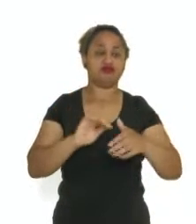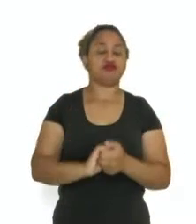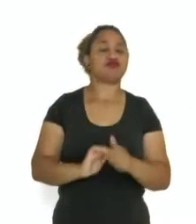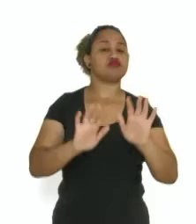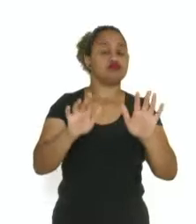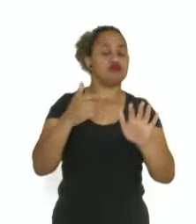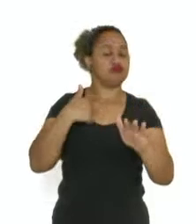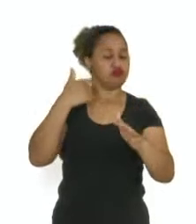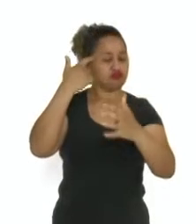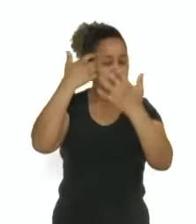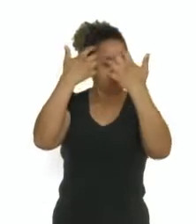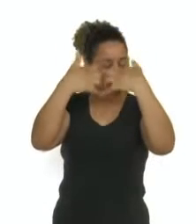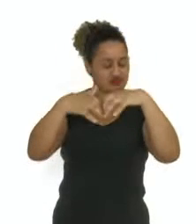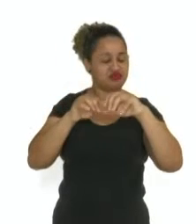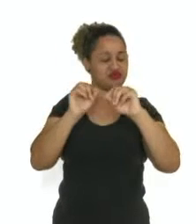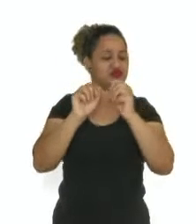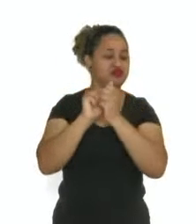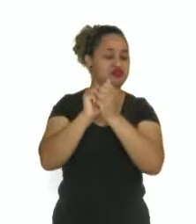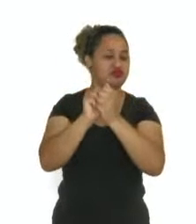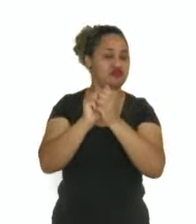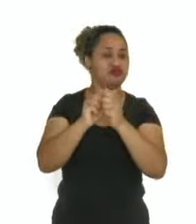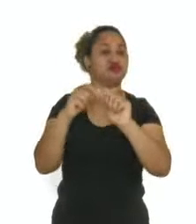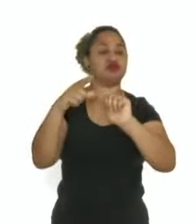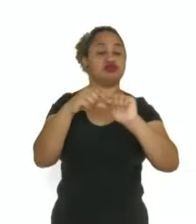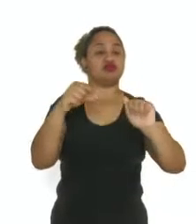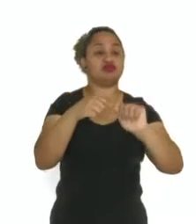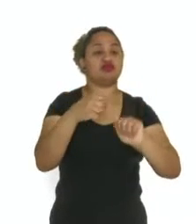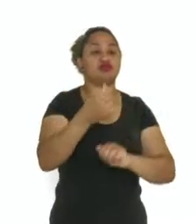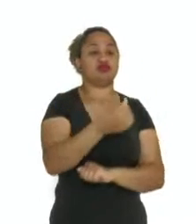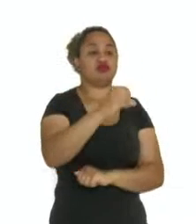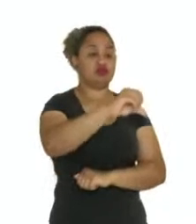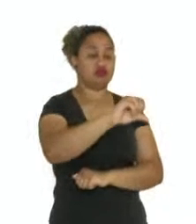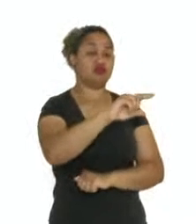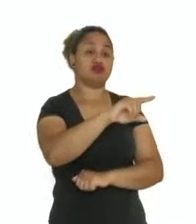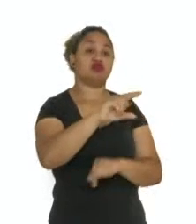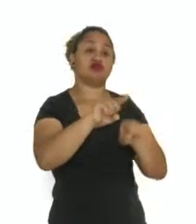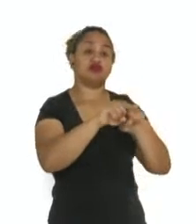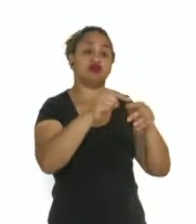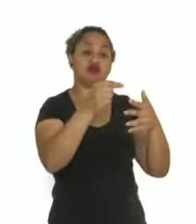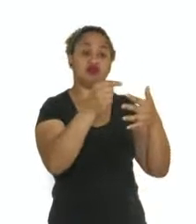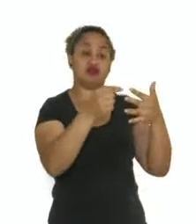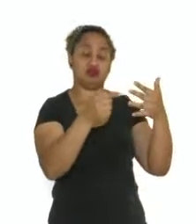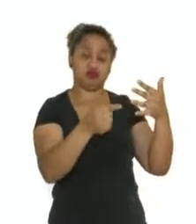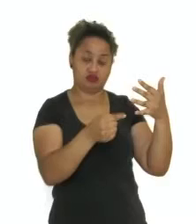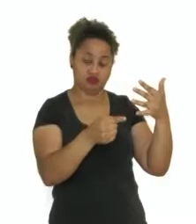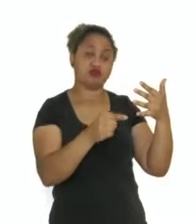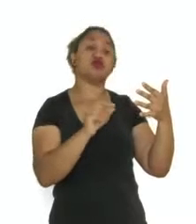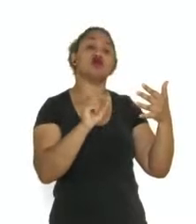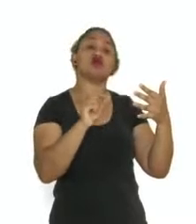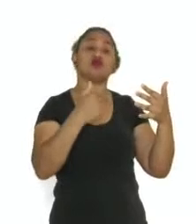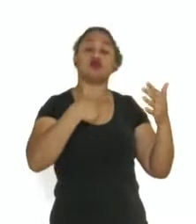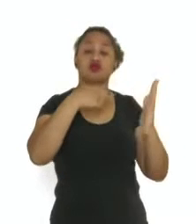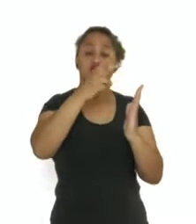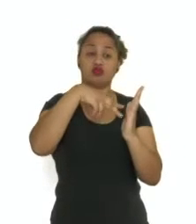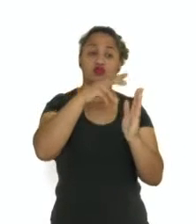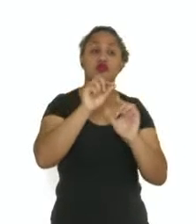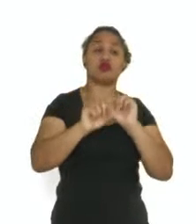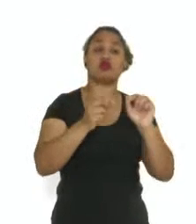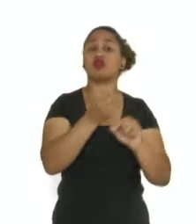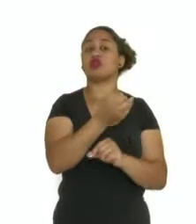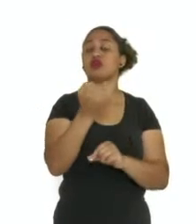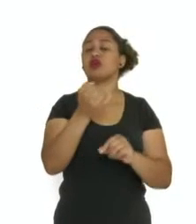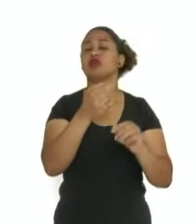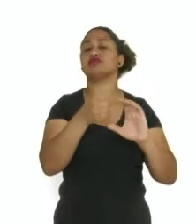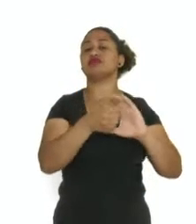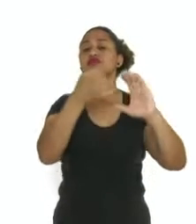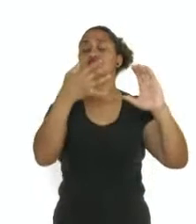Pensando juntos ainda sobre o artigo 69 e os seus incisos, que nós lemos aí. Quais